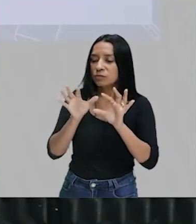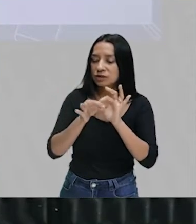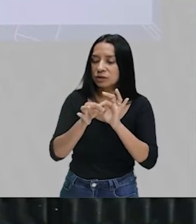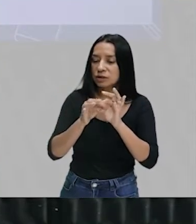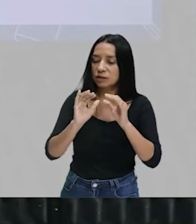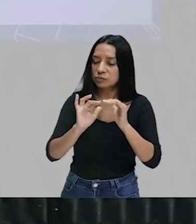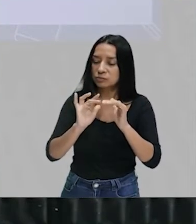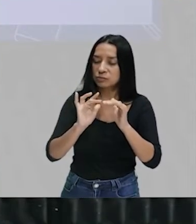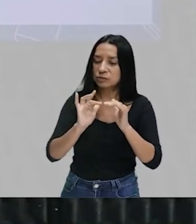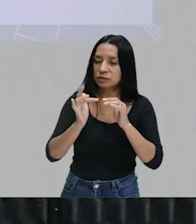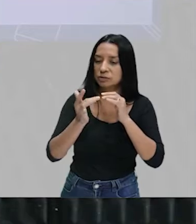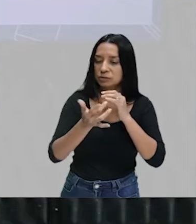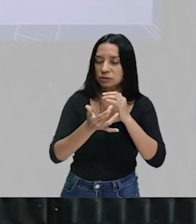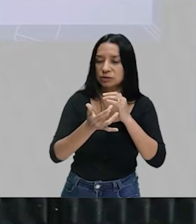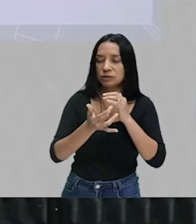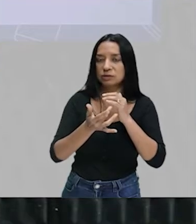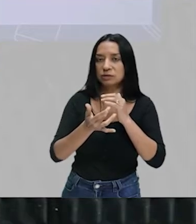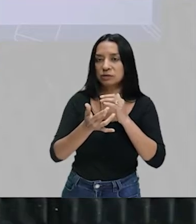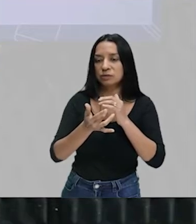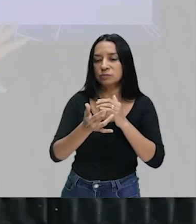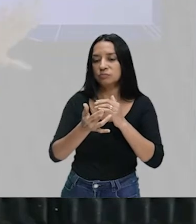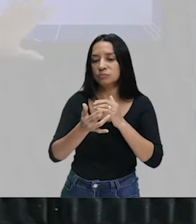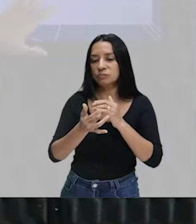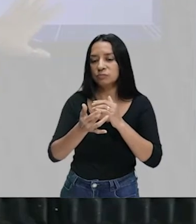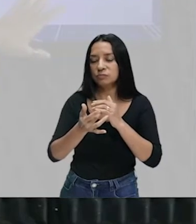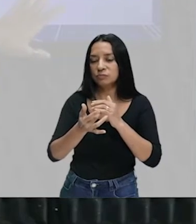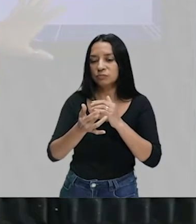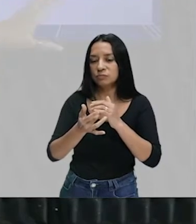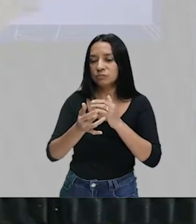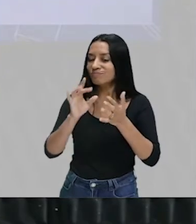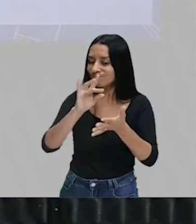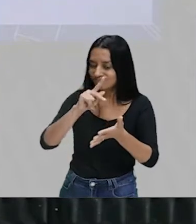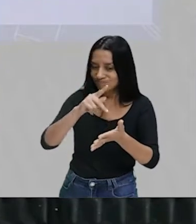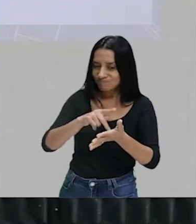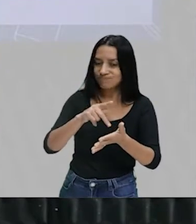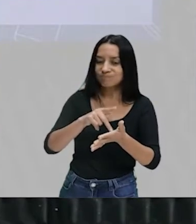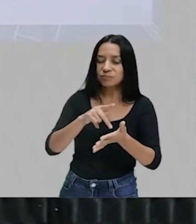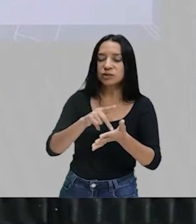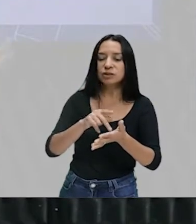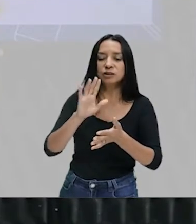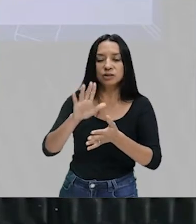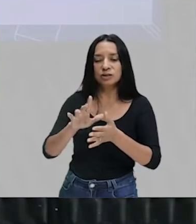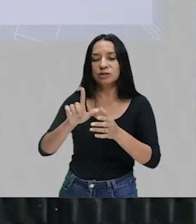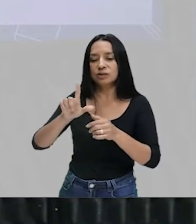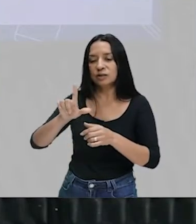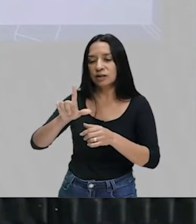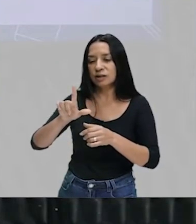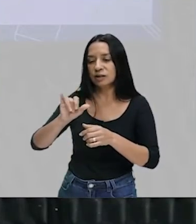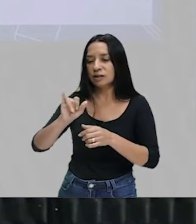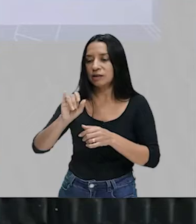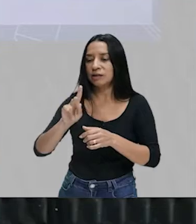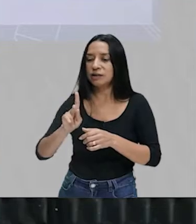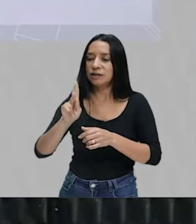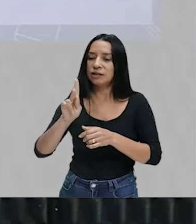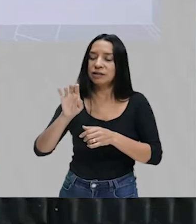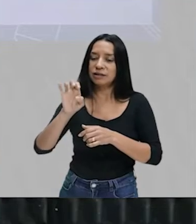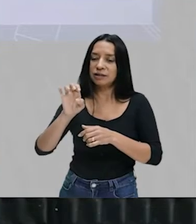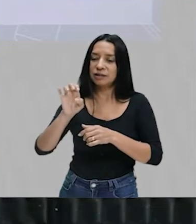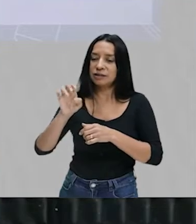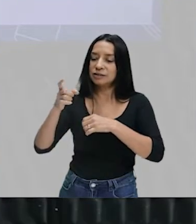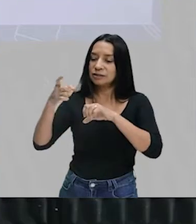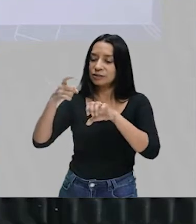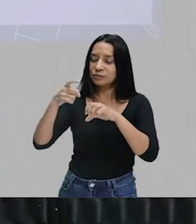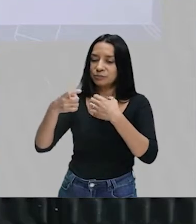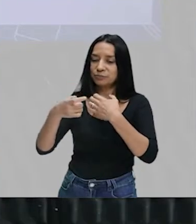das redes sociais com certeza a palavra like e a palavra share você já deve ter visto like é o curtir